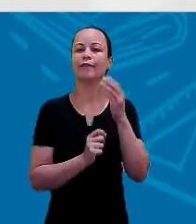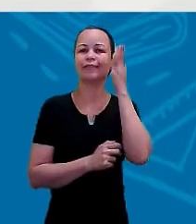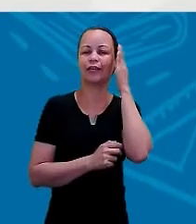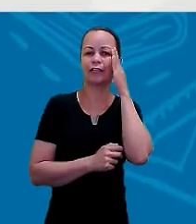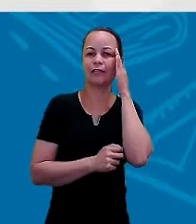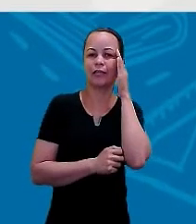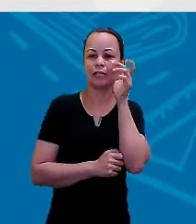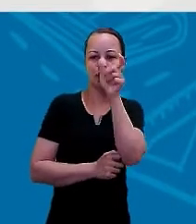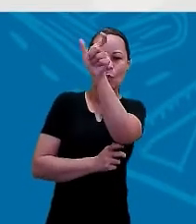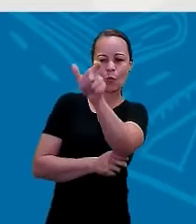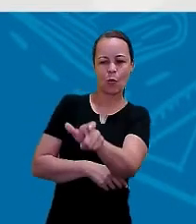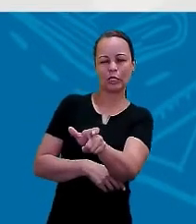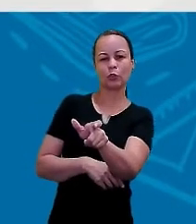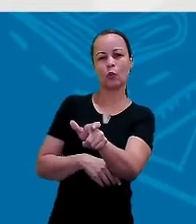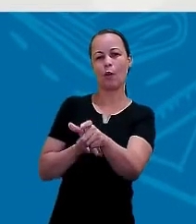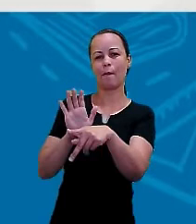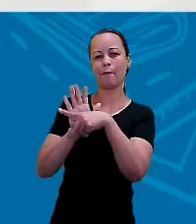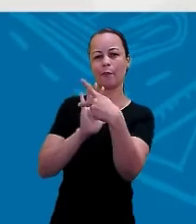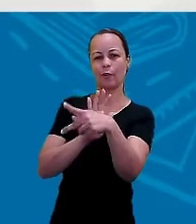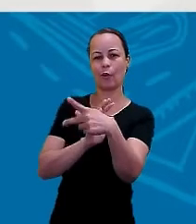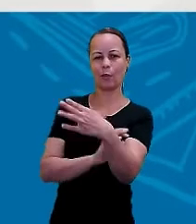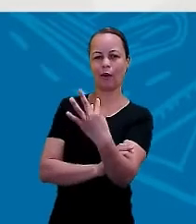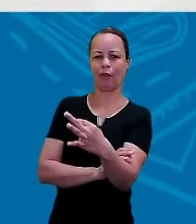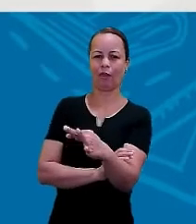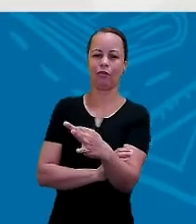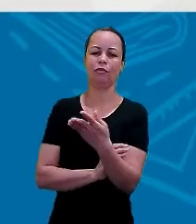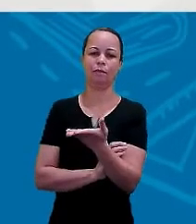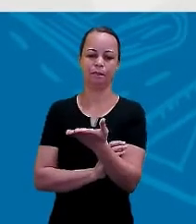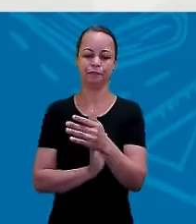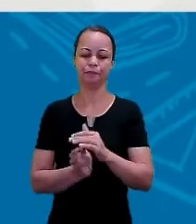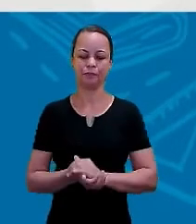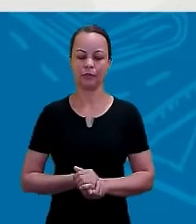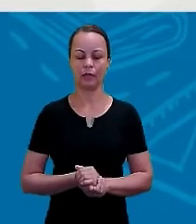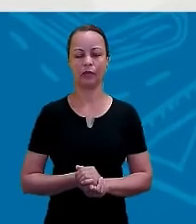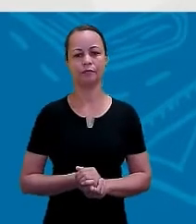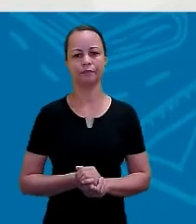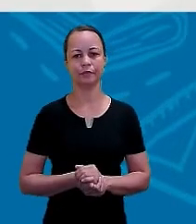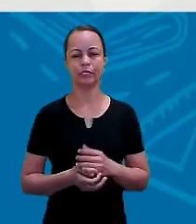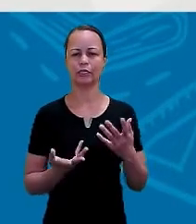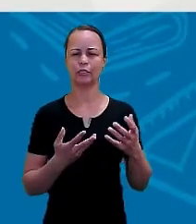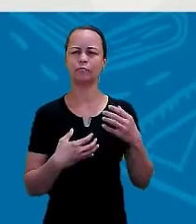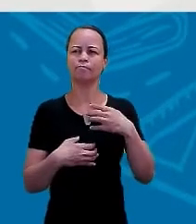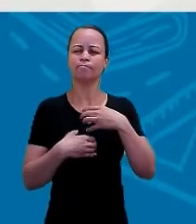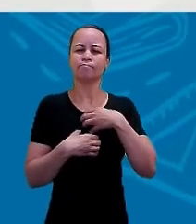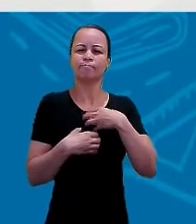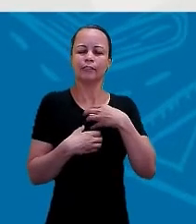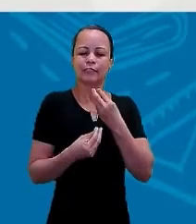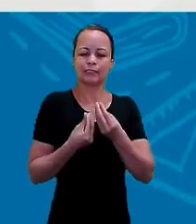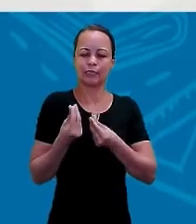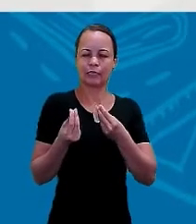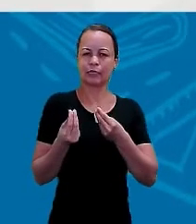Muitas vezes desejamos balizar a dor do outro, metrificar a